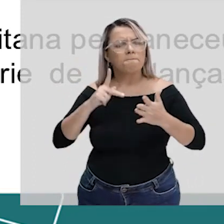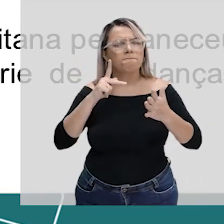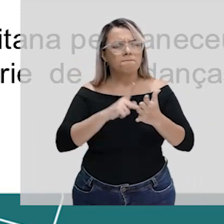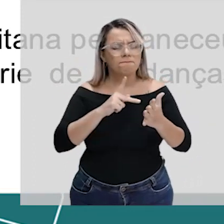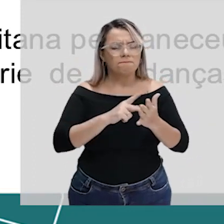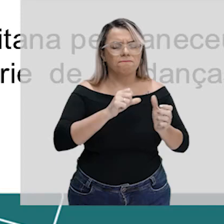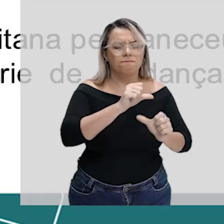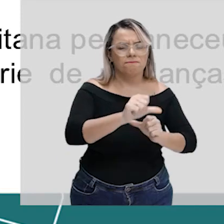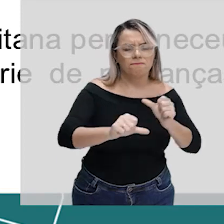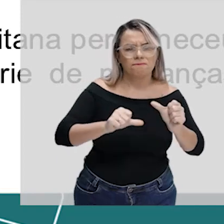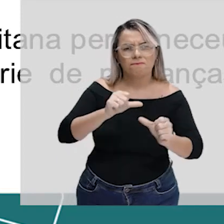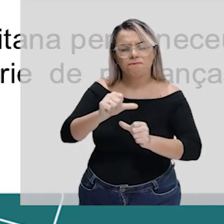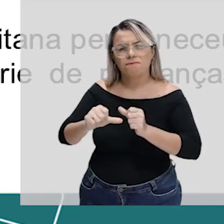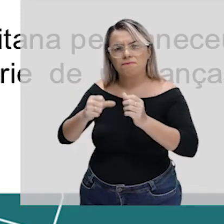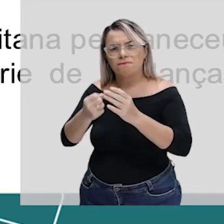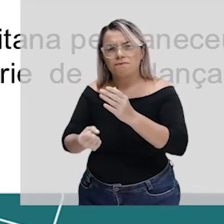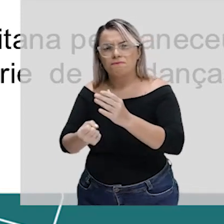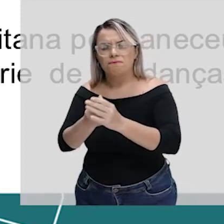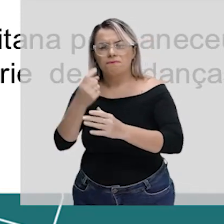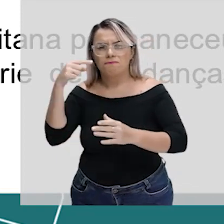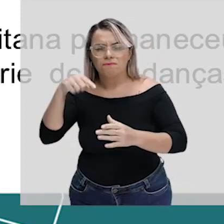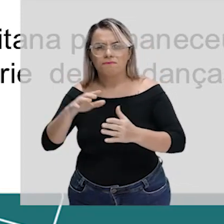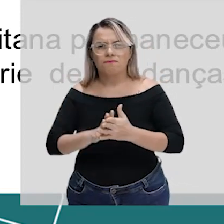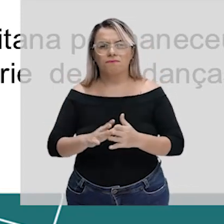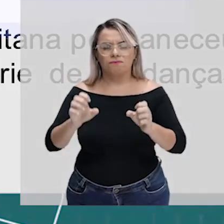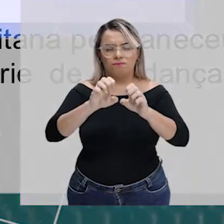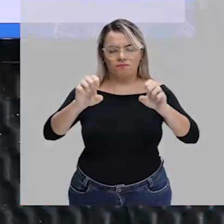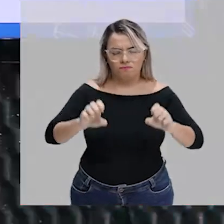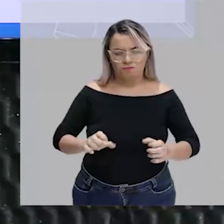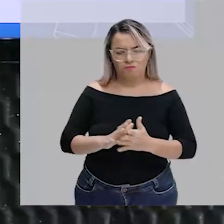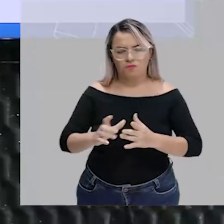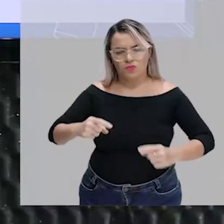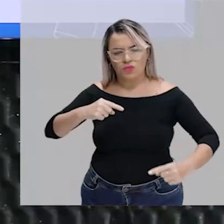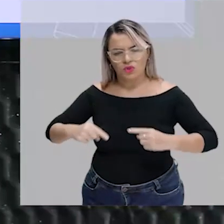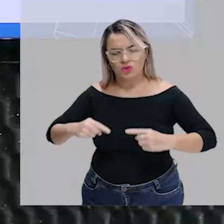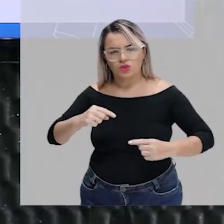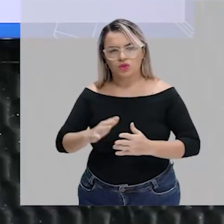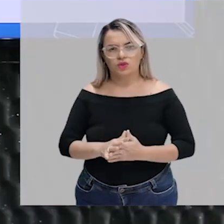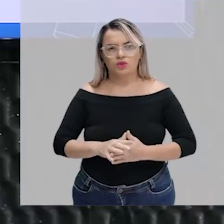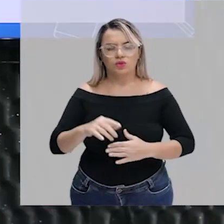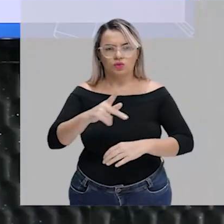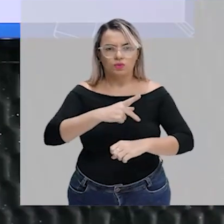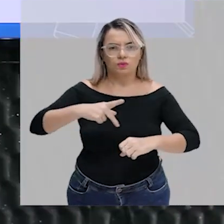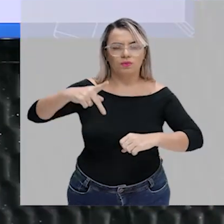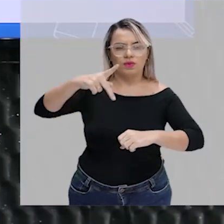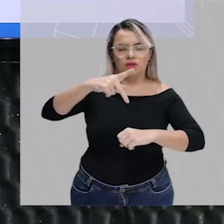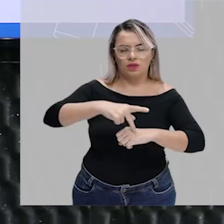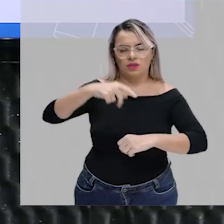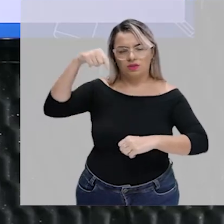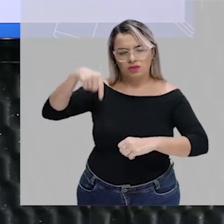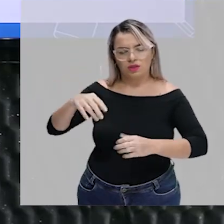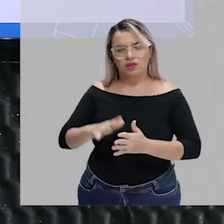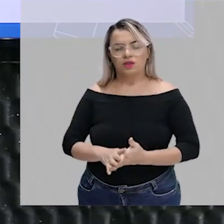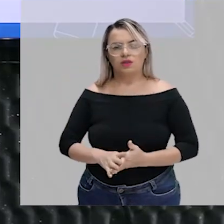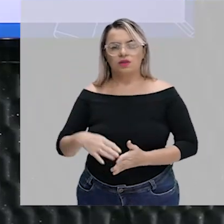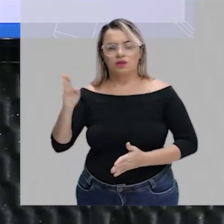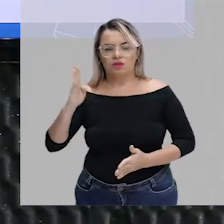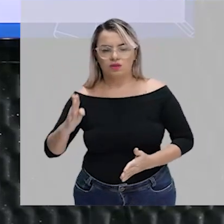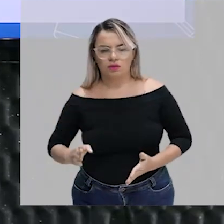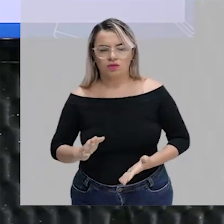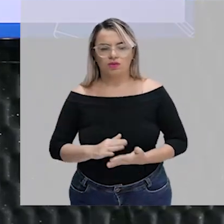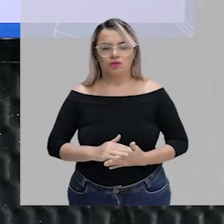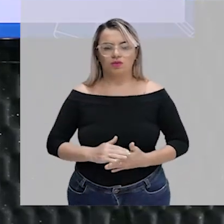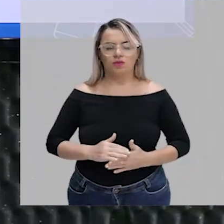em fundar uma estrutura política, um Estado propriamente dito, aqui no Brasil. No transcurso dos